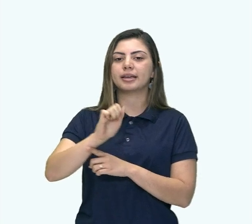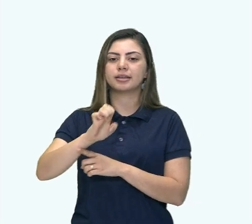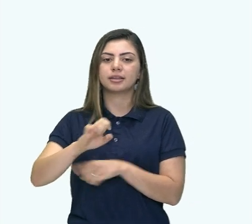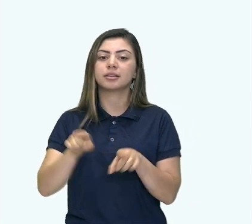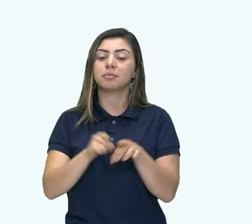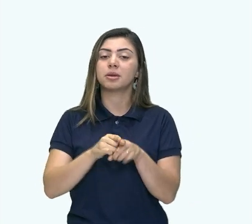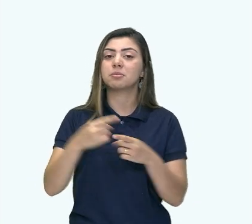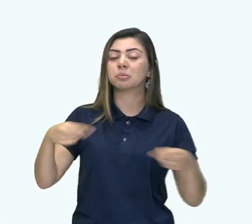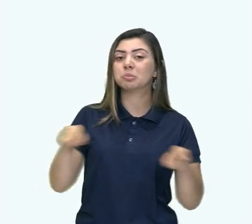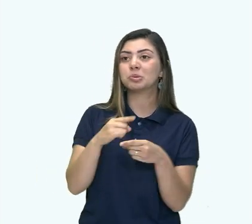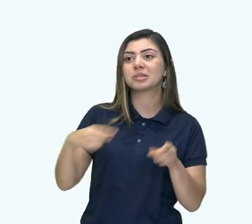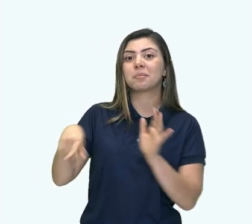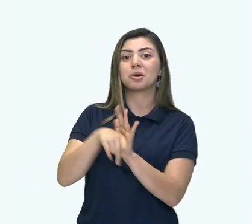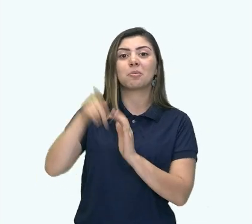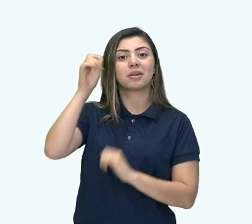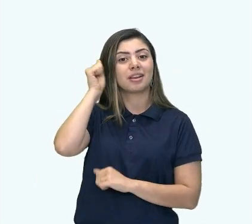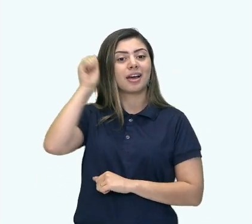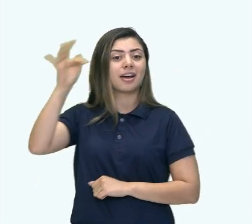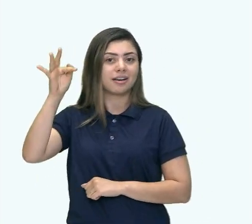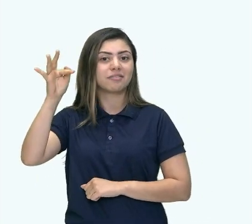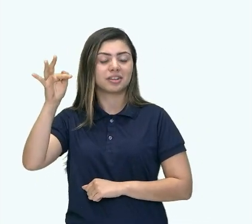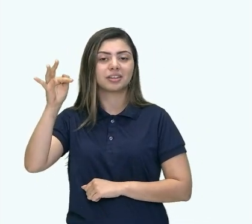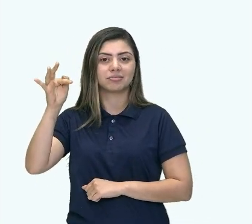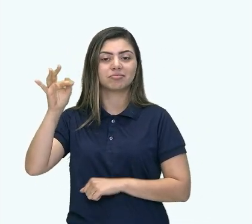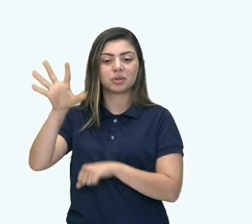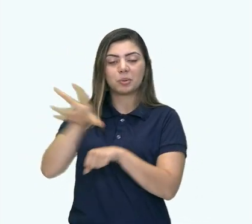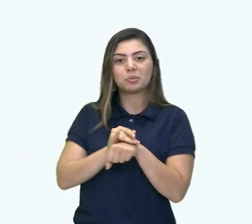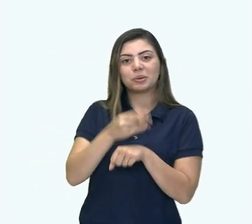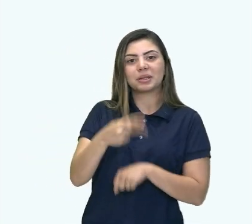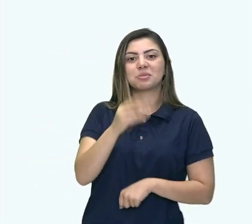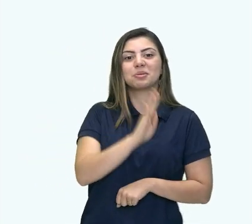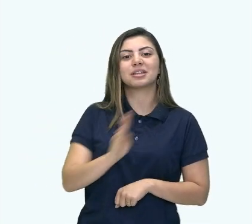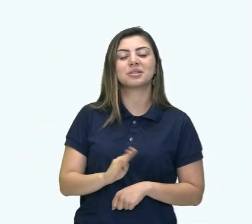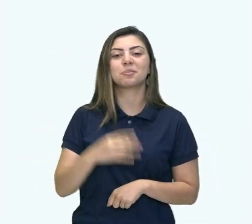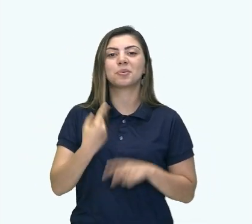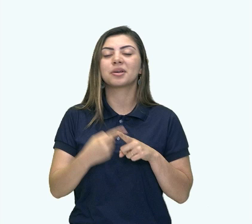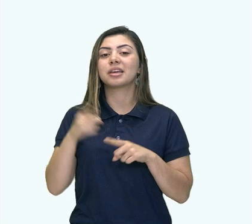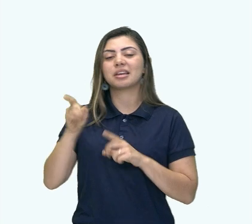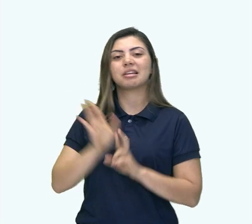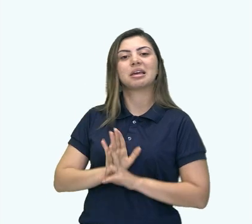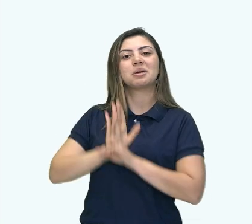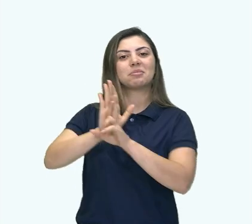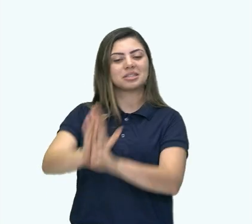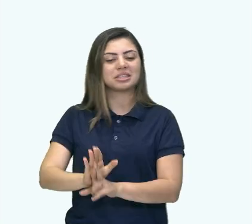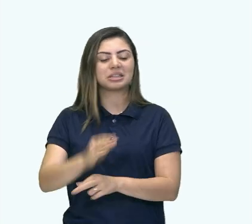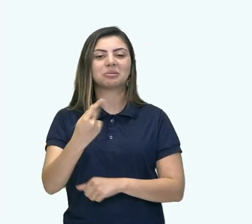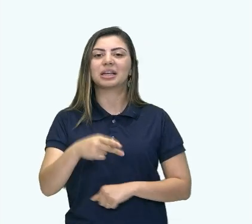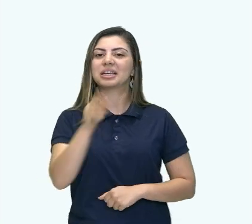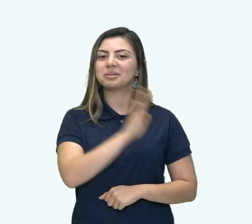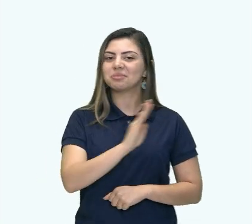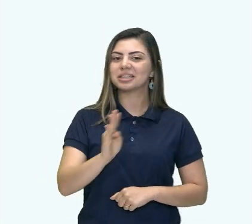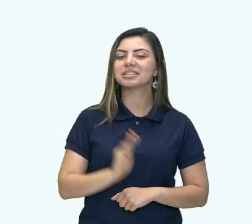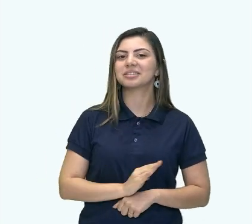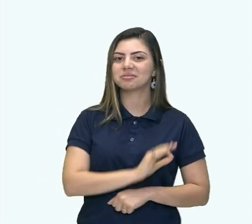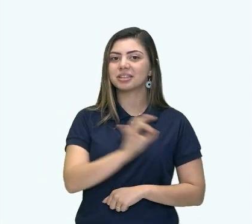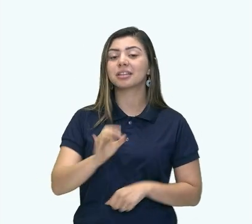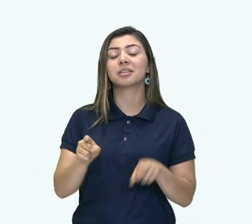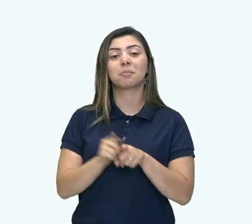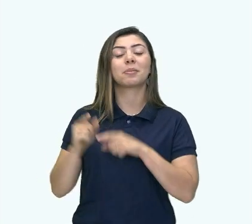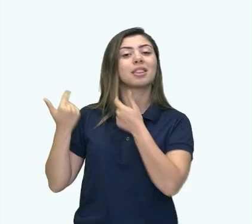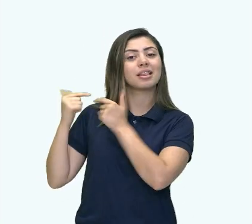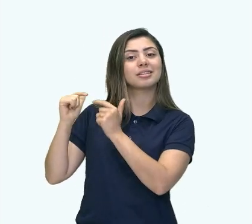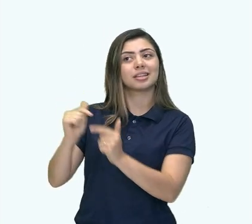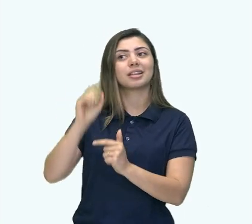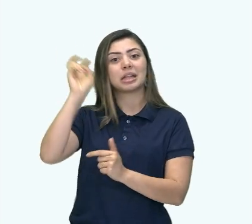para o Brasil, até por ele mesmo ser representante, né, brasileiro e descendente dessa